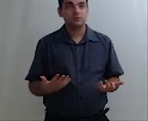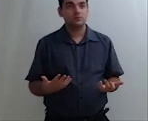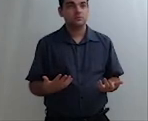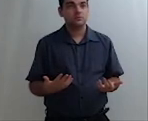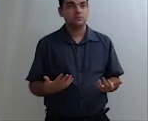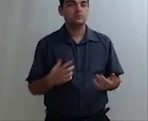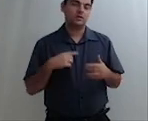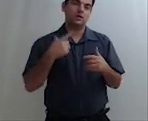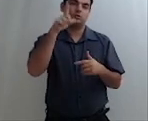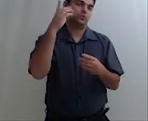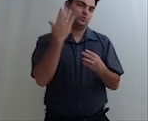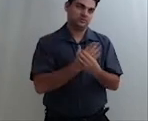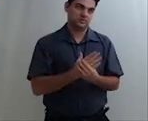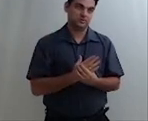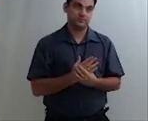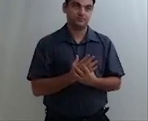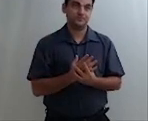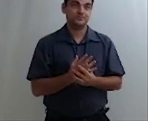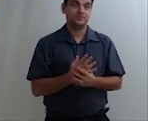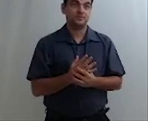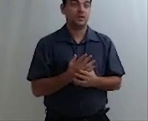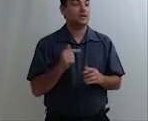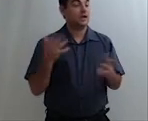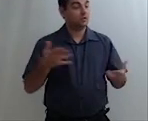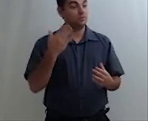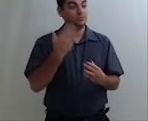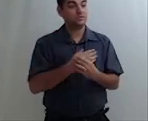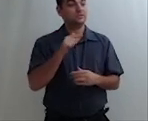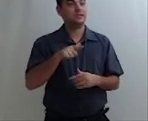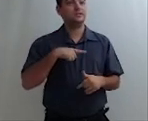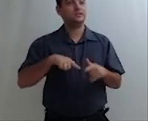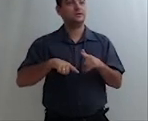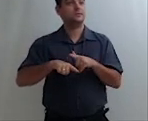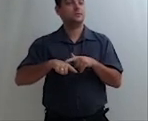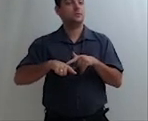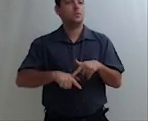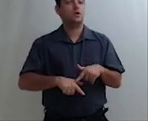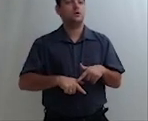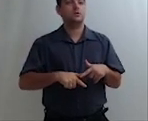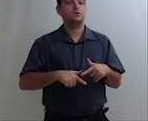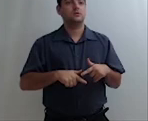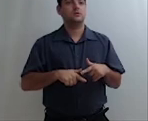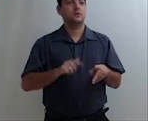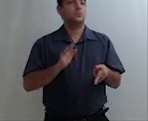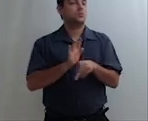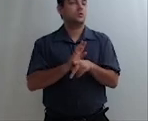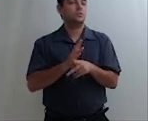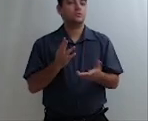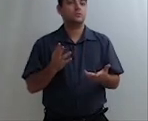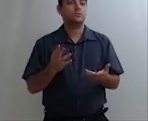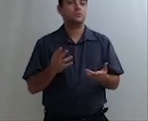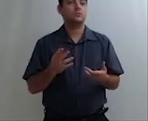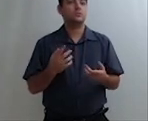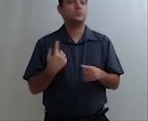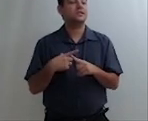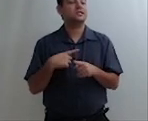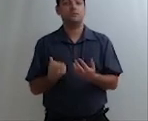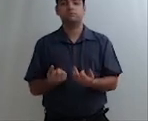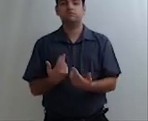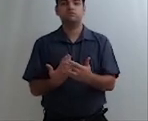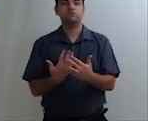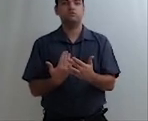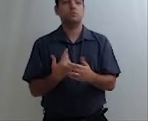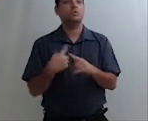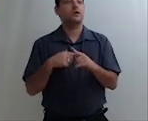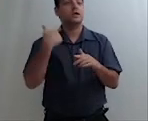outro processo e por esse processo que é o porte de munições de uso restrito por conta da Pólvora porque todas as munições